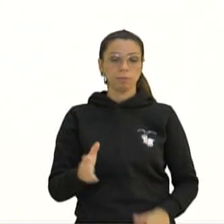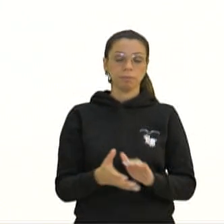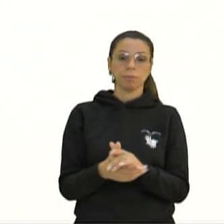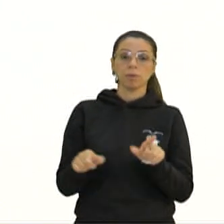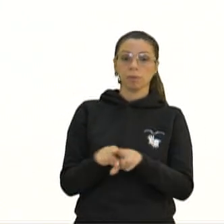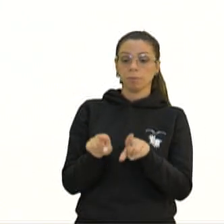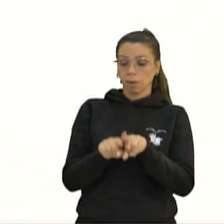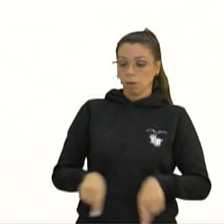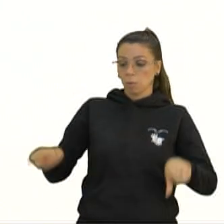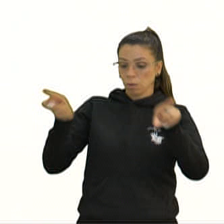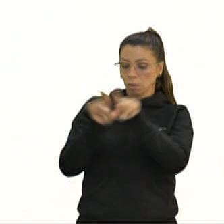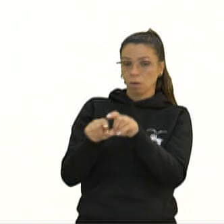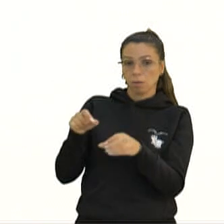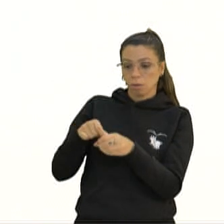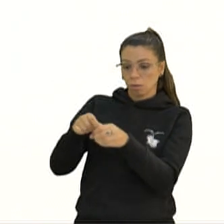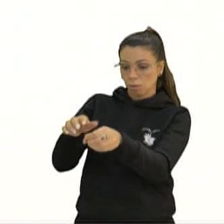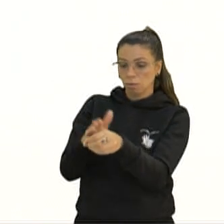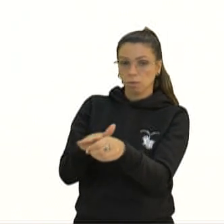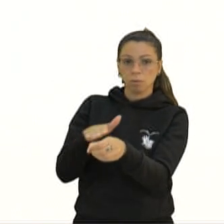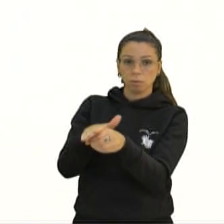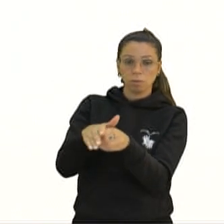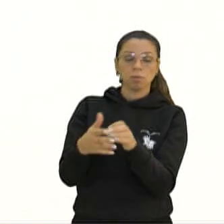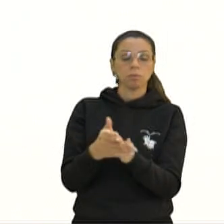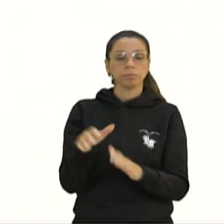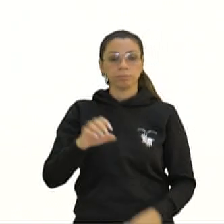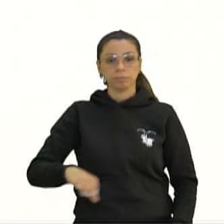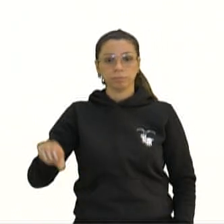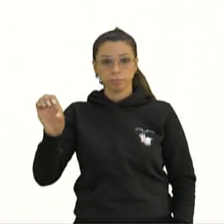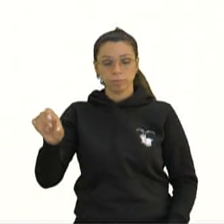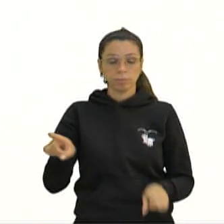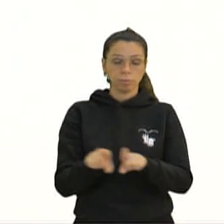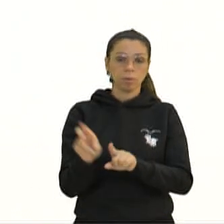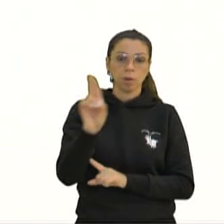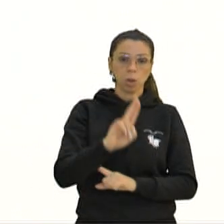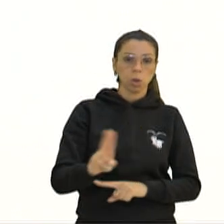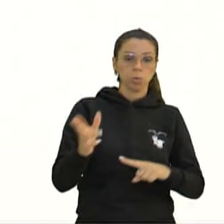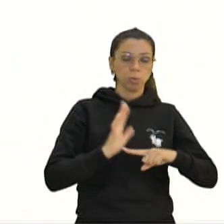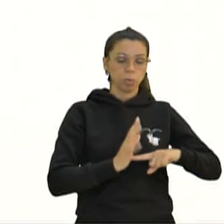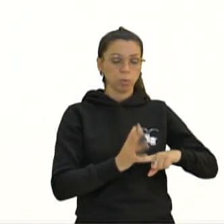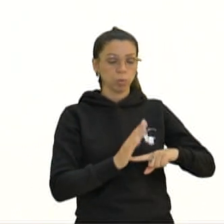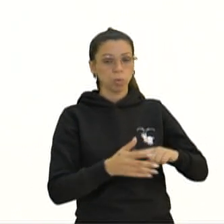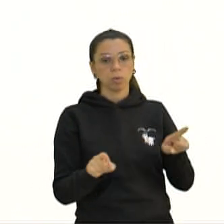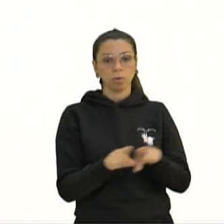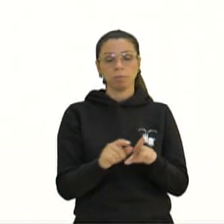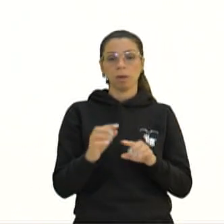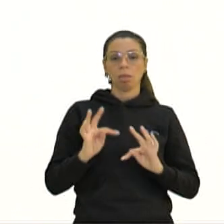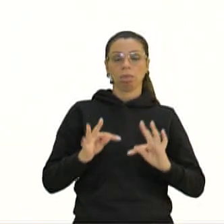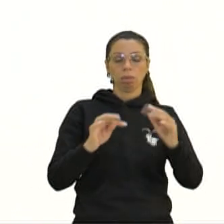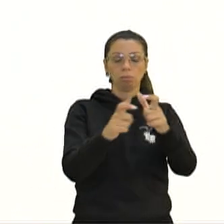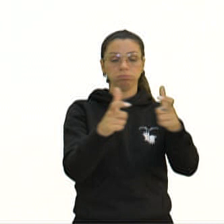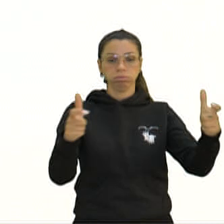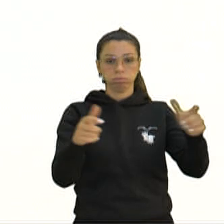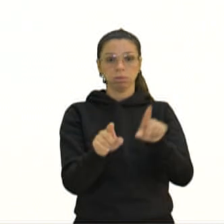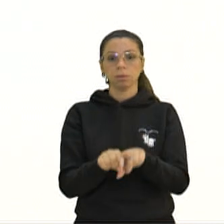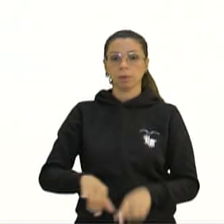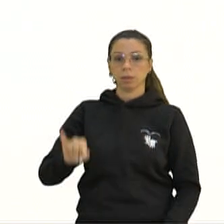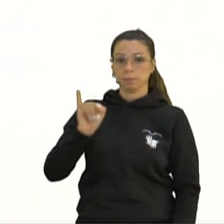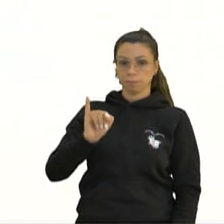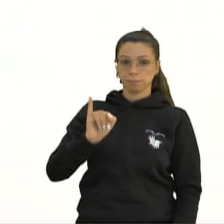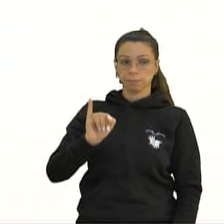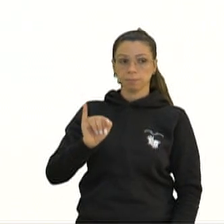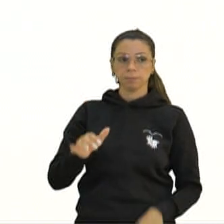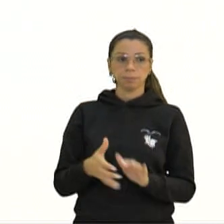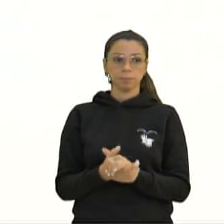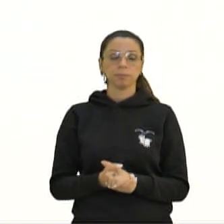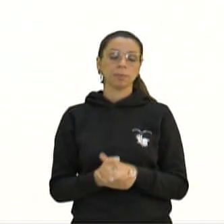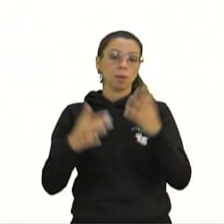de culturas, extensivo. Uso de maquinários e maior tecnologia, intensivo. E